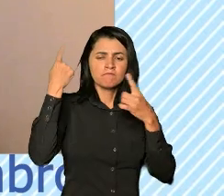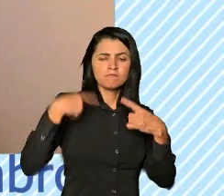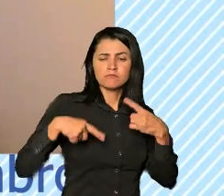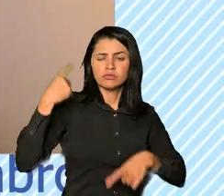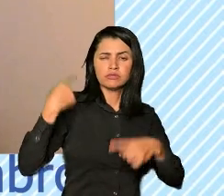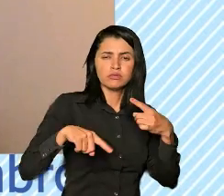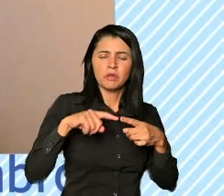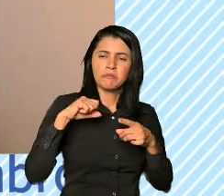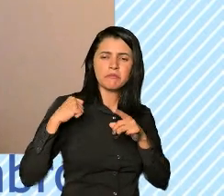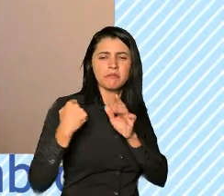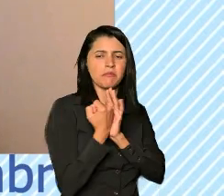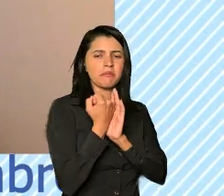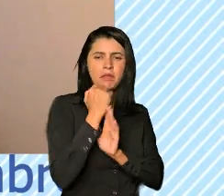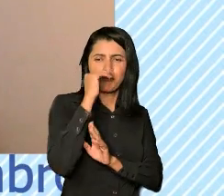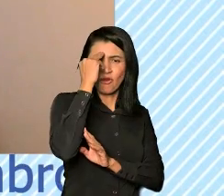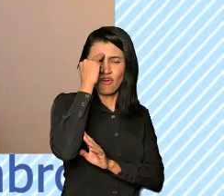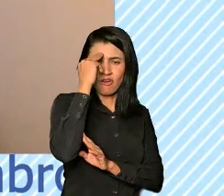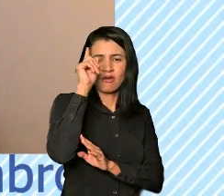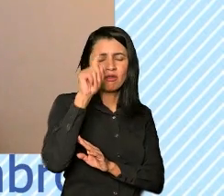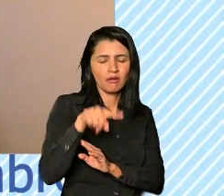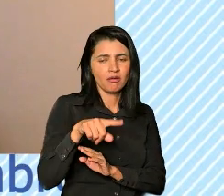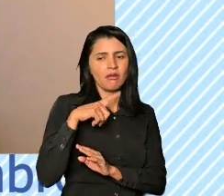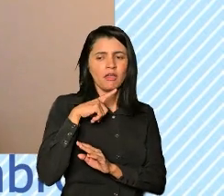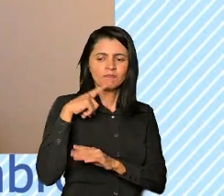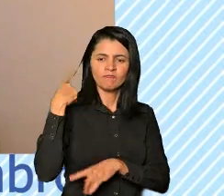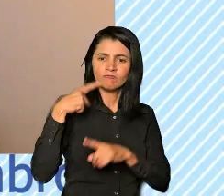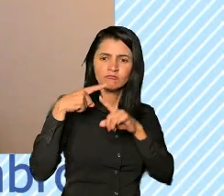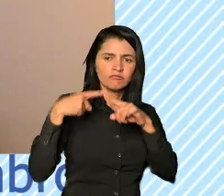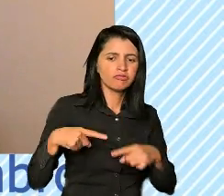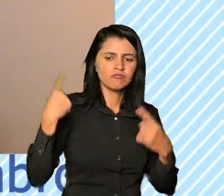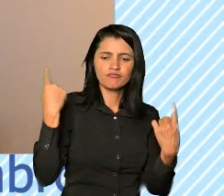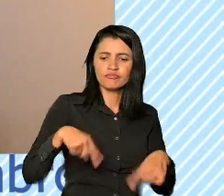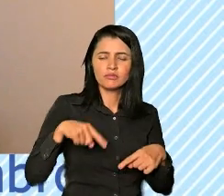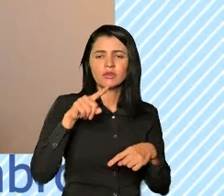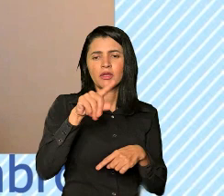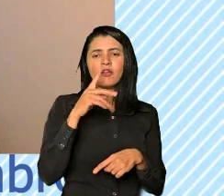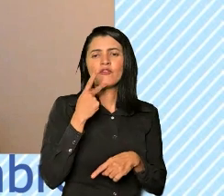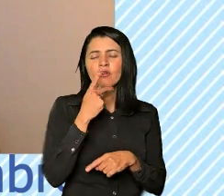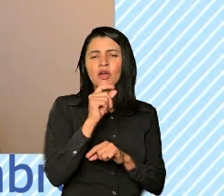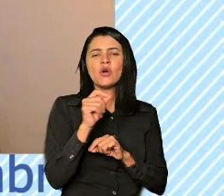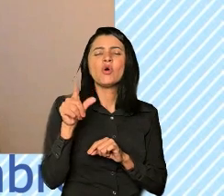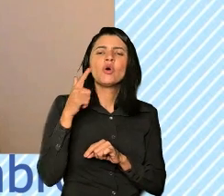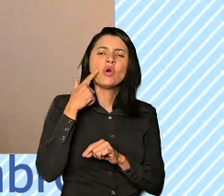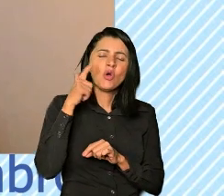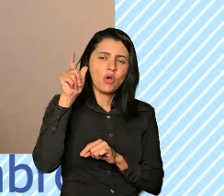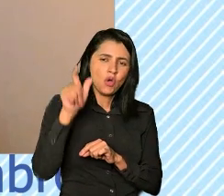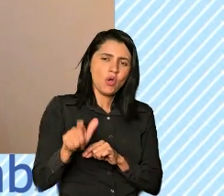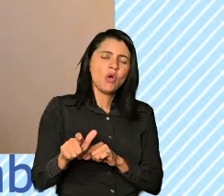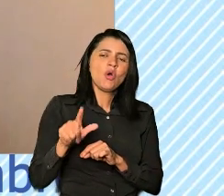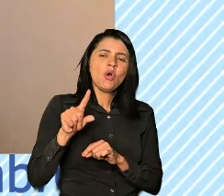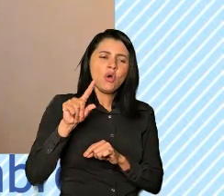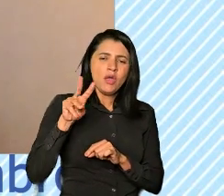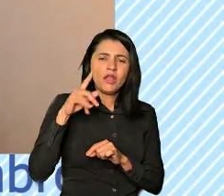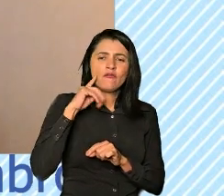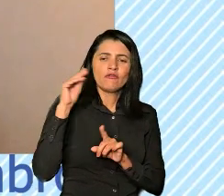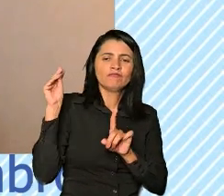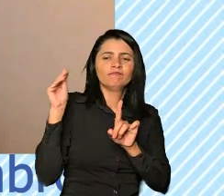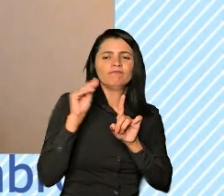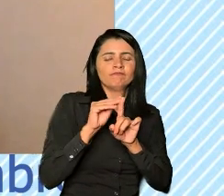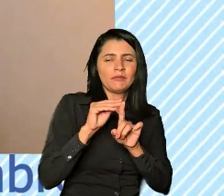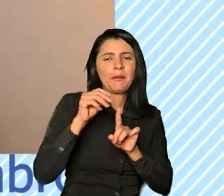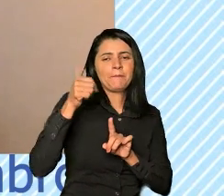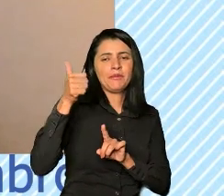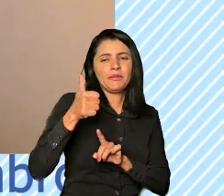memória simbólica muito é forte. muito simbólico, né? E eu cito o caso do Brilhante Ustra porque ele é o que foi condenado em primeiro e